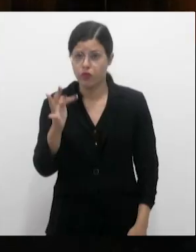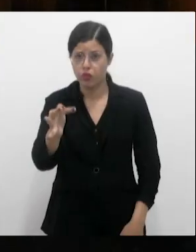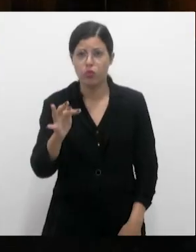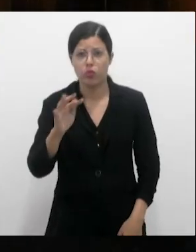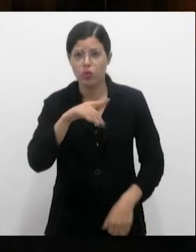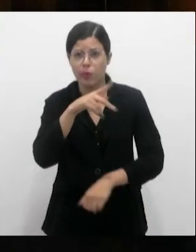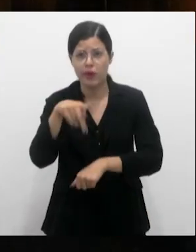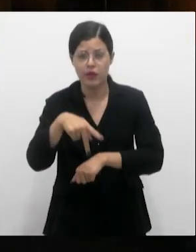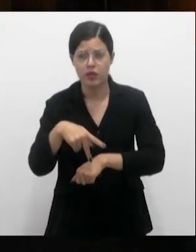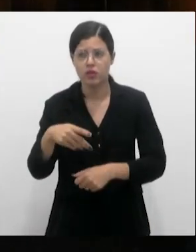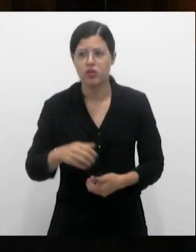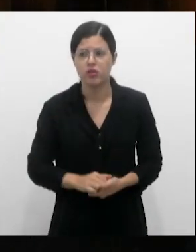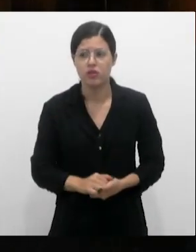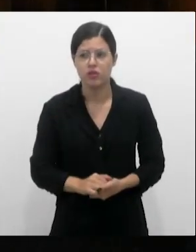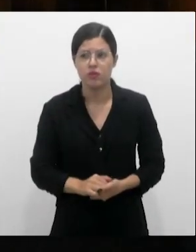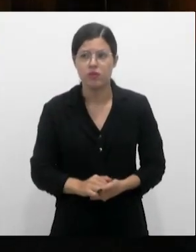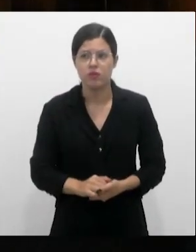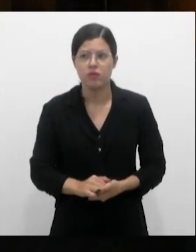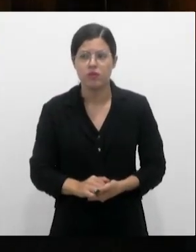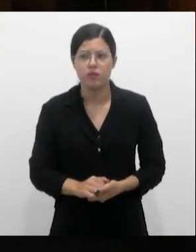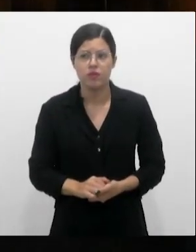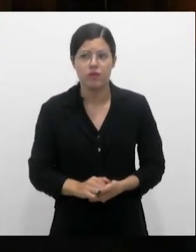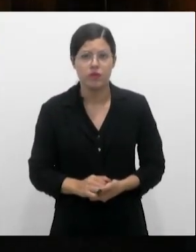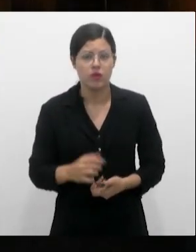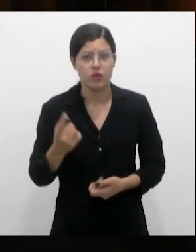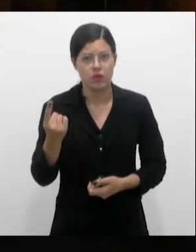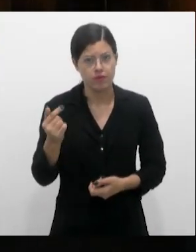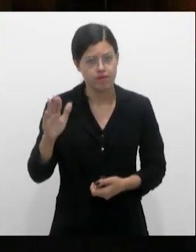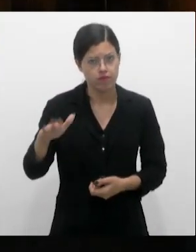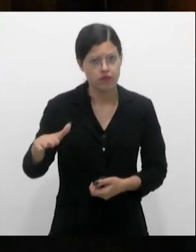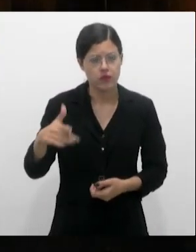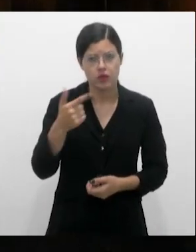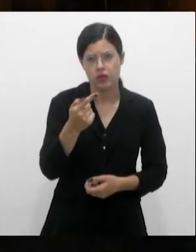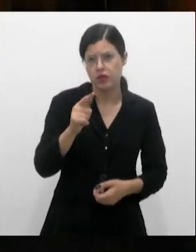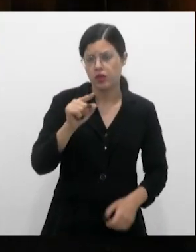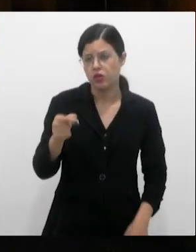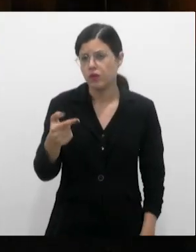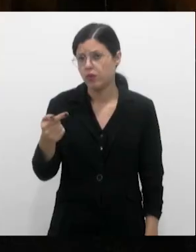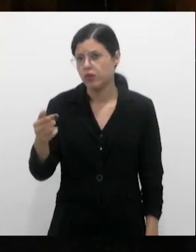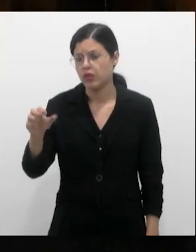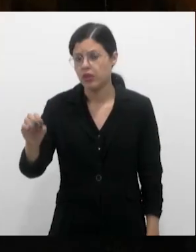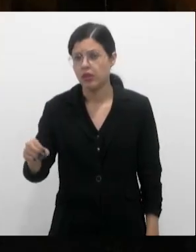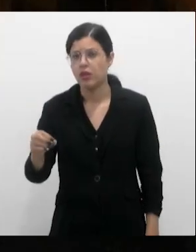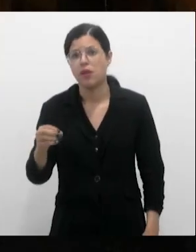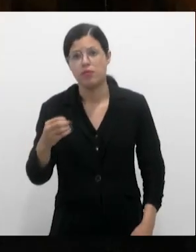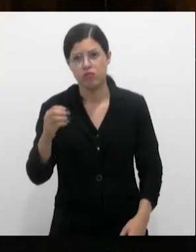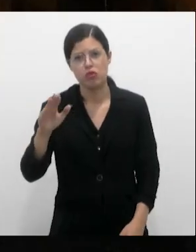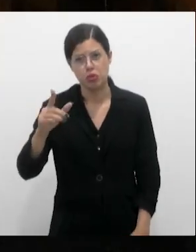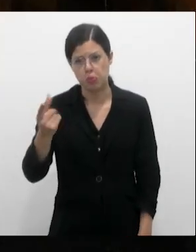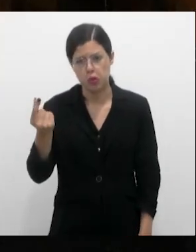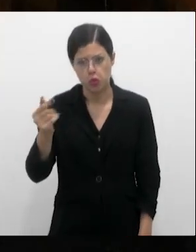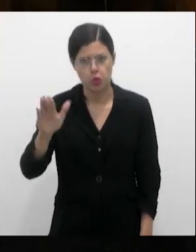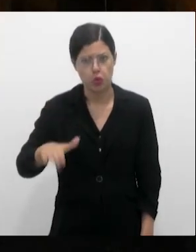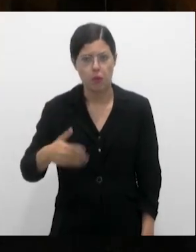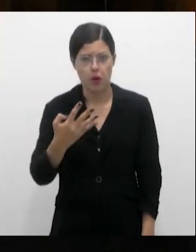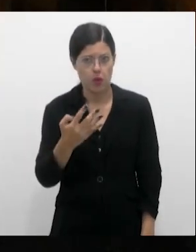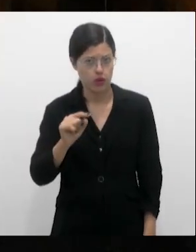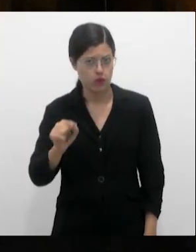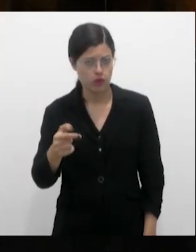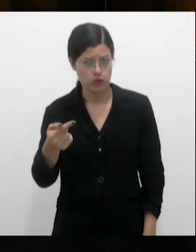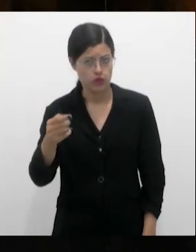Senhora Presidente, o valor da passagem diminuiu de R$ 7,70 para R$ 4,70. Ótimo,